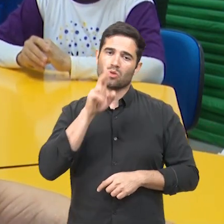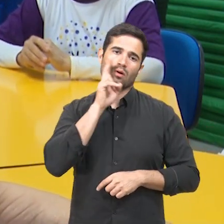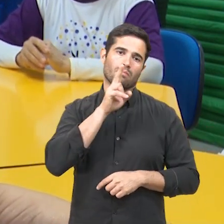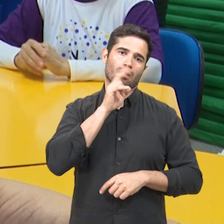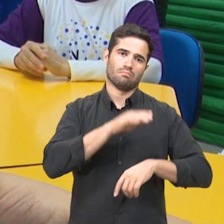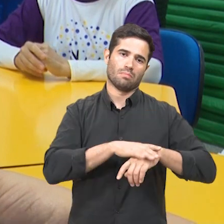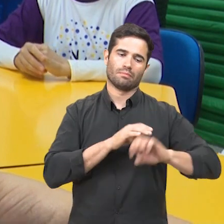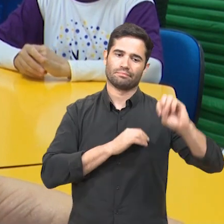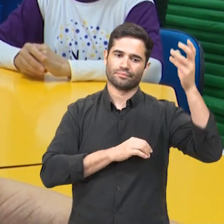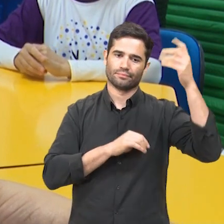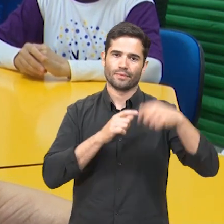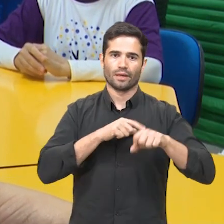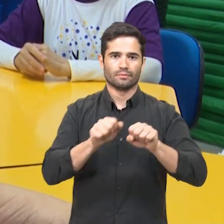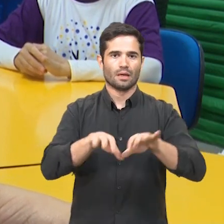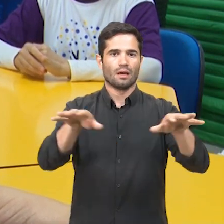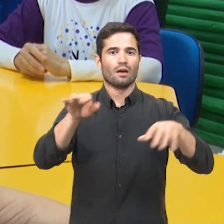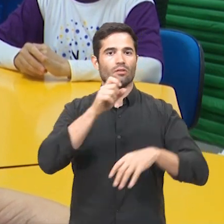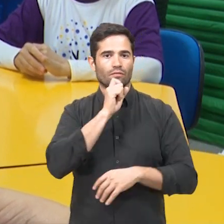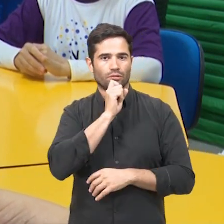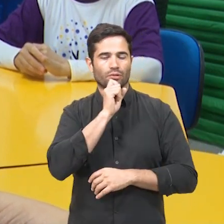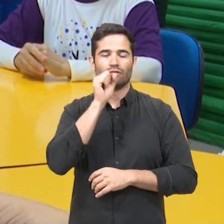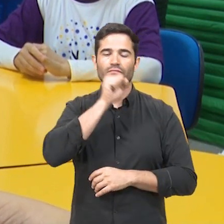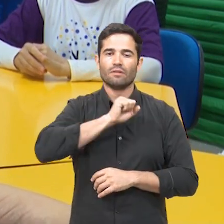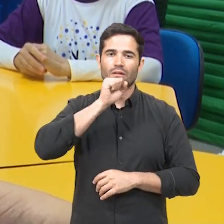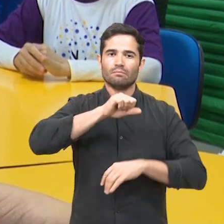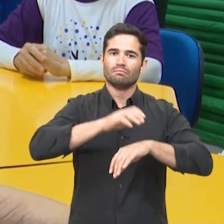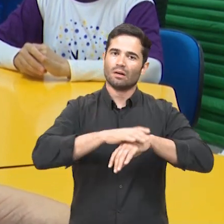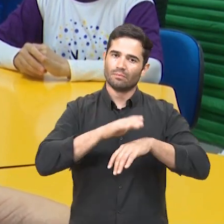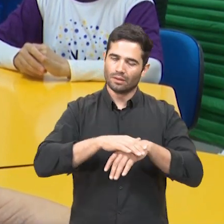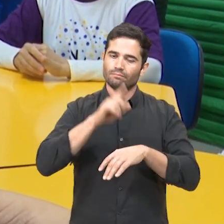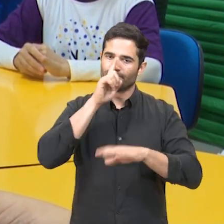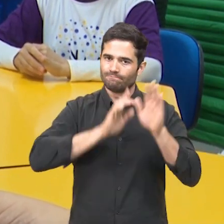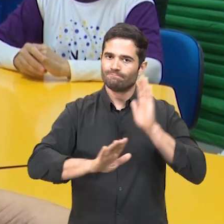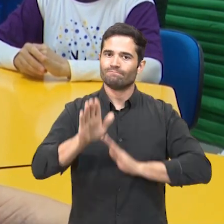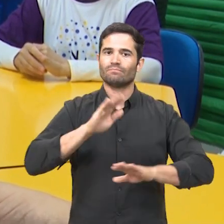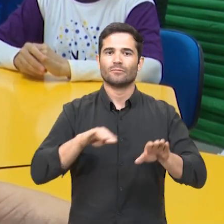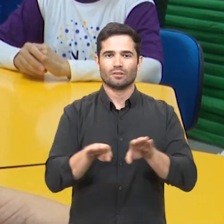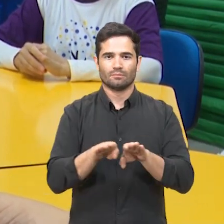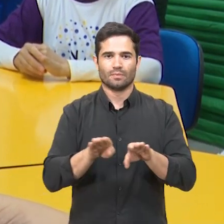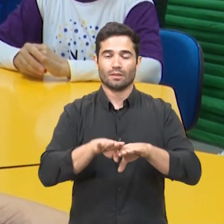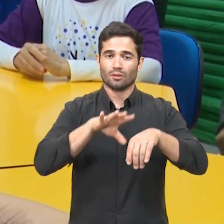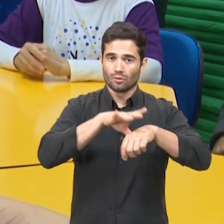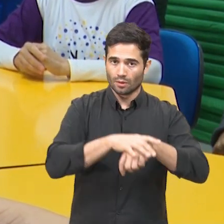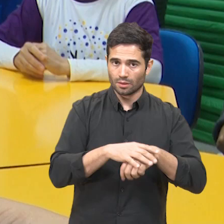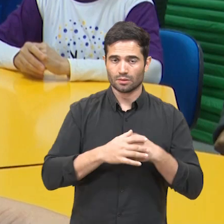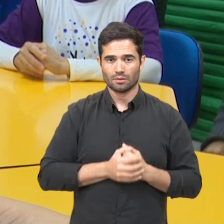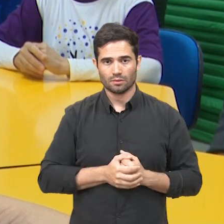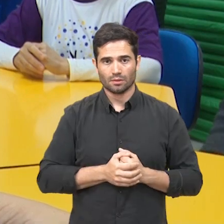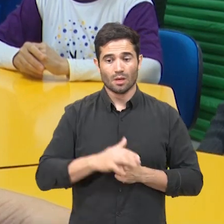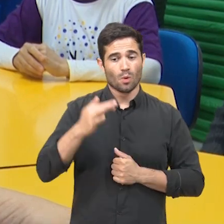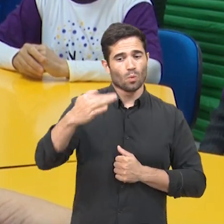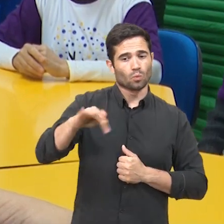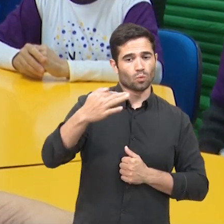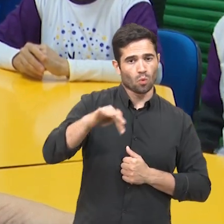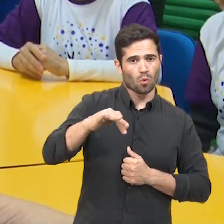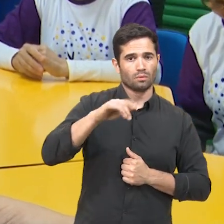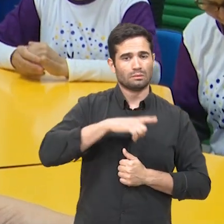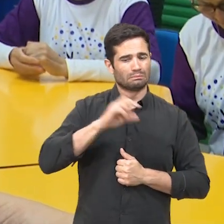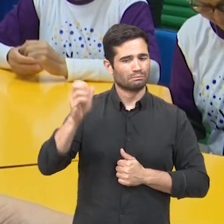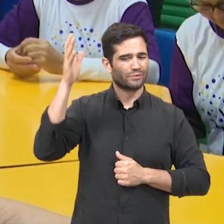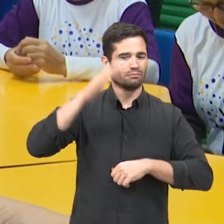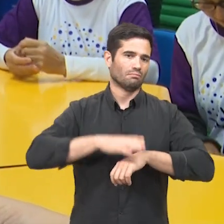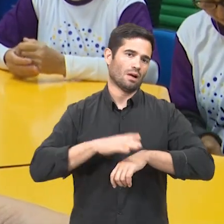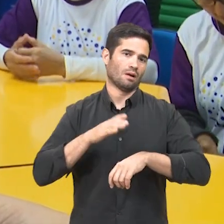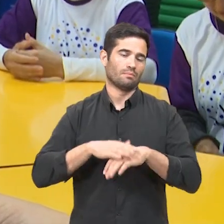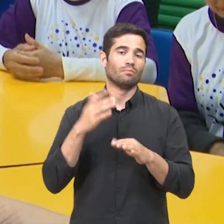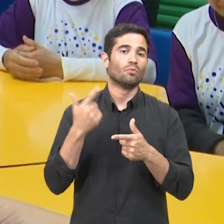são naturalmente mais frequentes no inverno, então o idoso também está mais exposto a essas doenças respiratórias. Dores crônicas